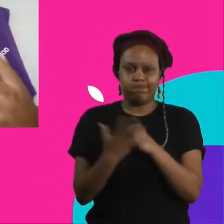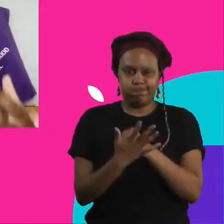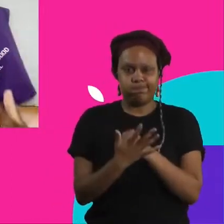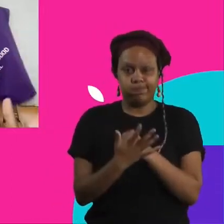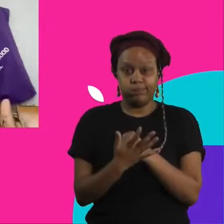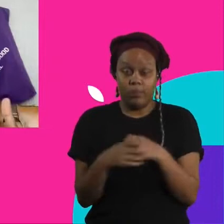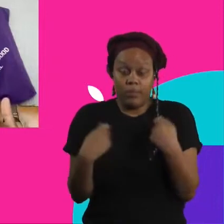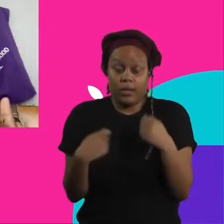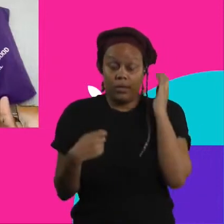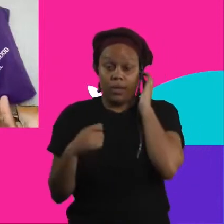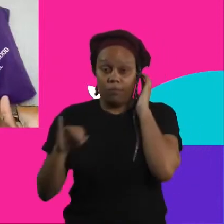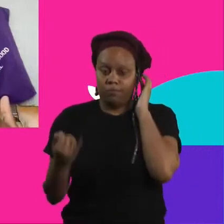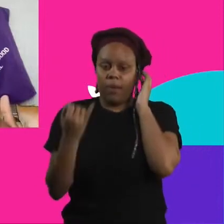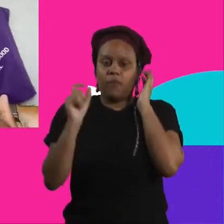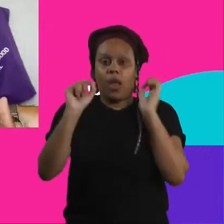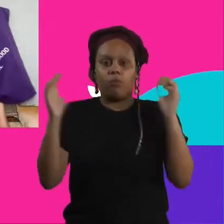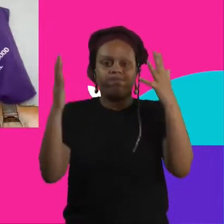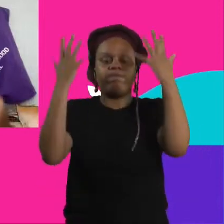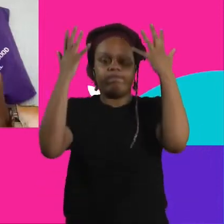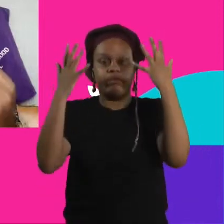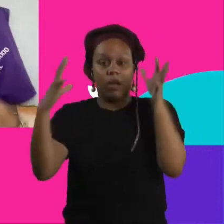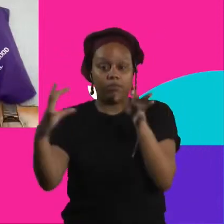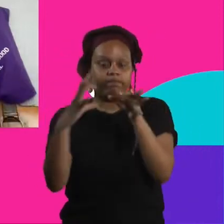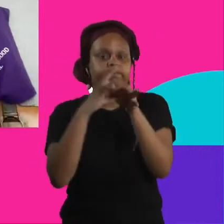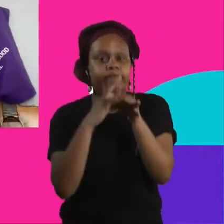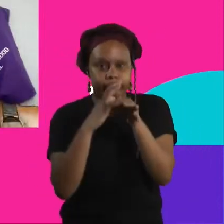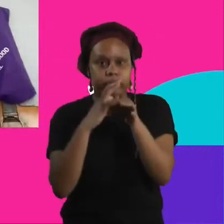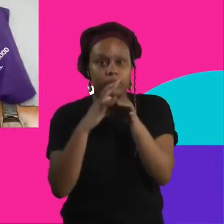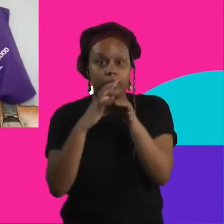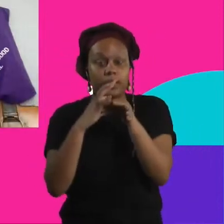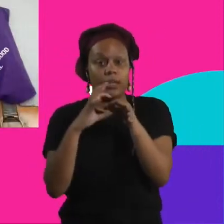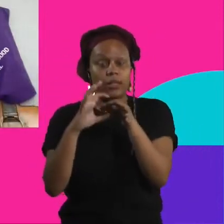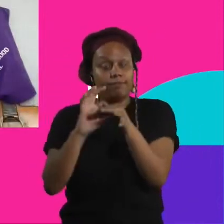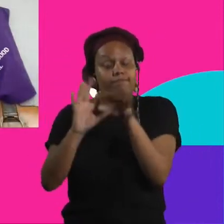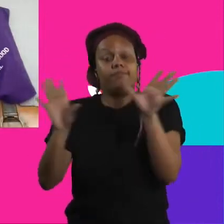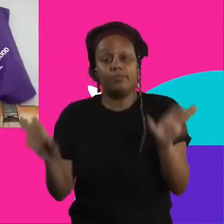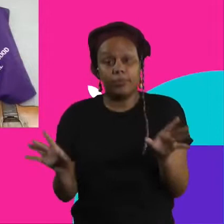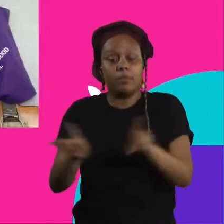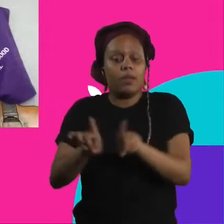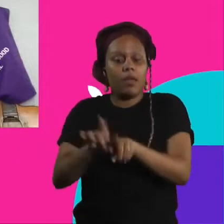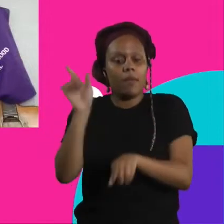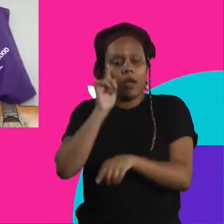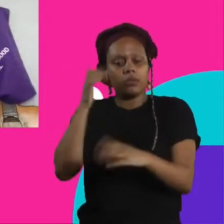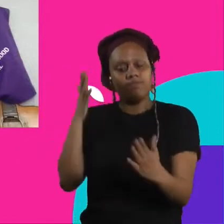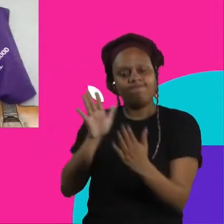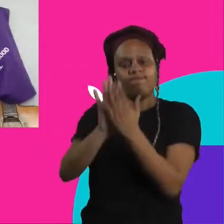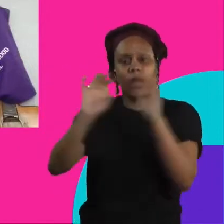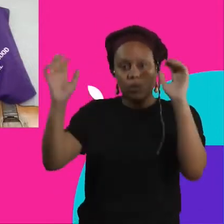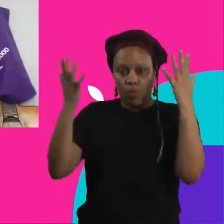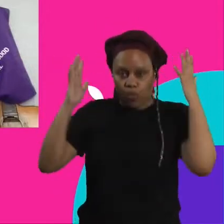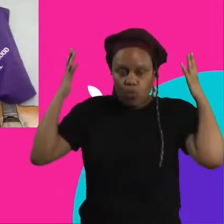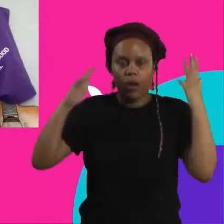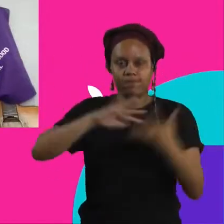o privilégio de estarmos aqui conectados online, disponíveis para estarmos aqui falando sobre impacto social e ambiental